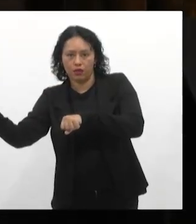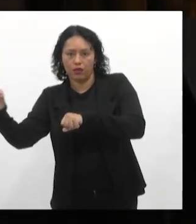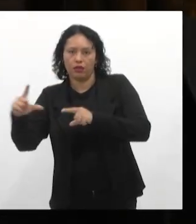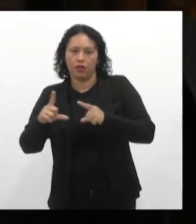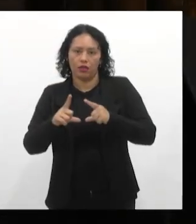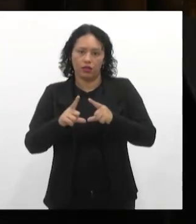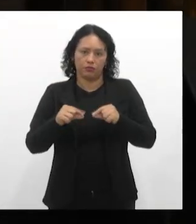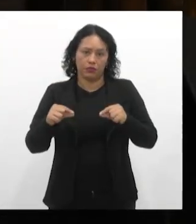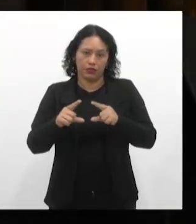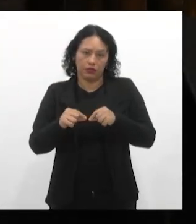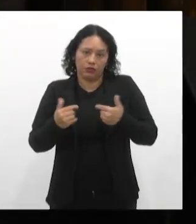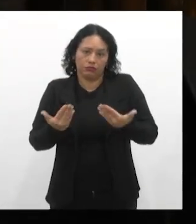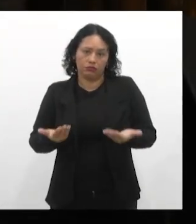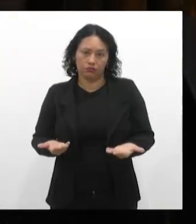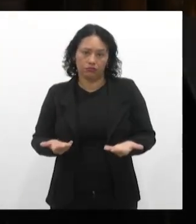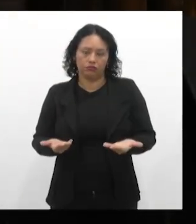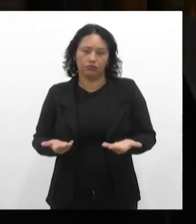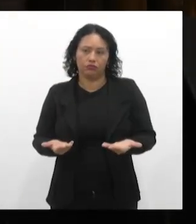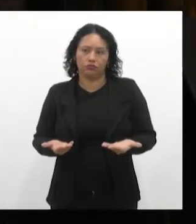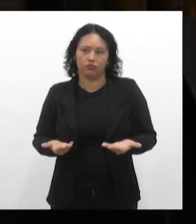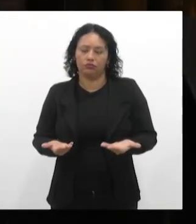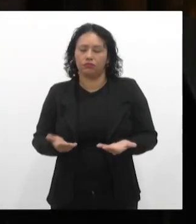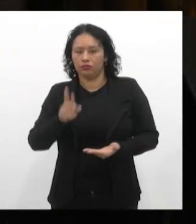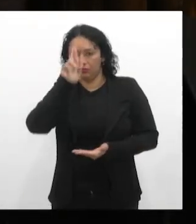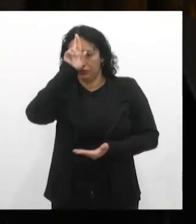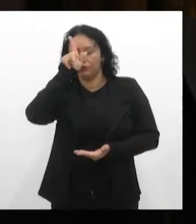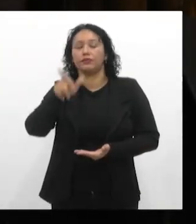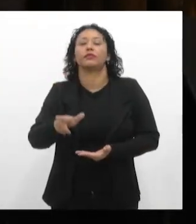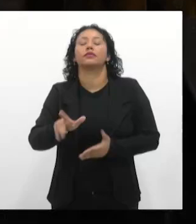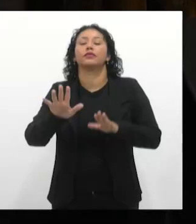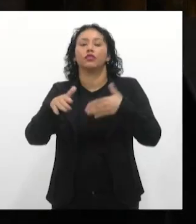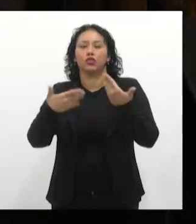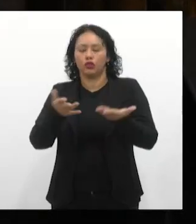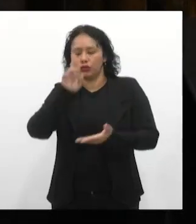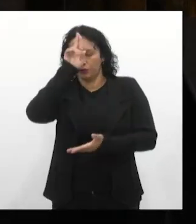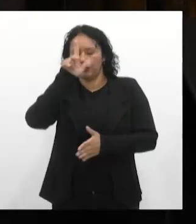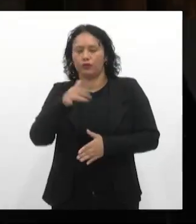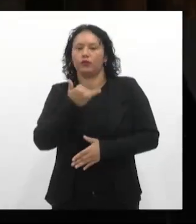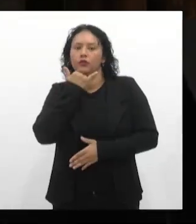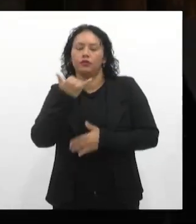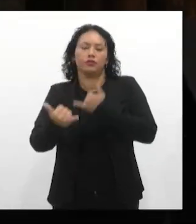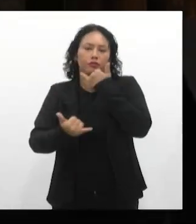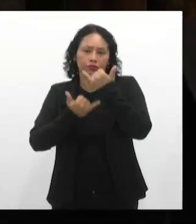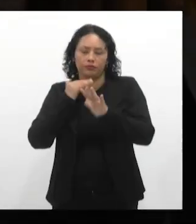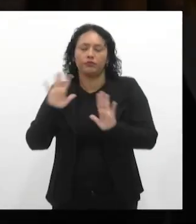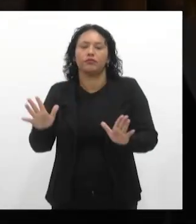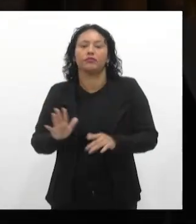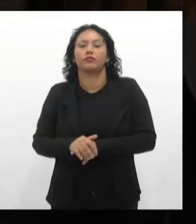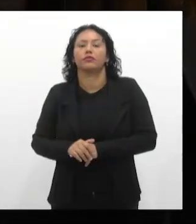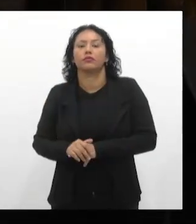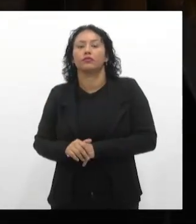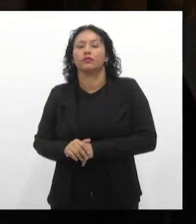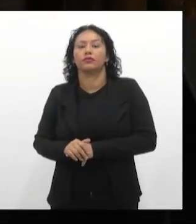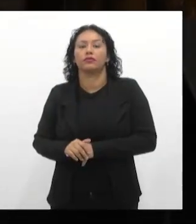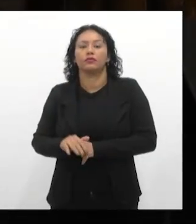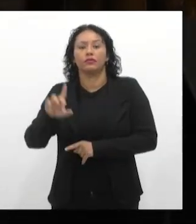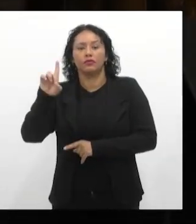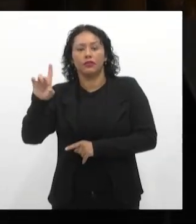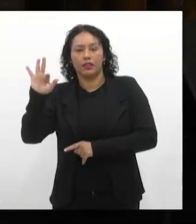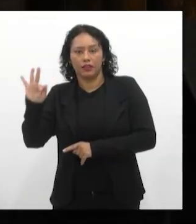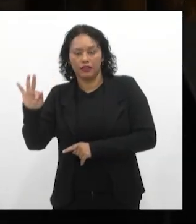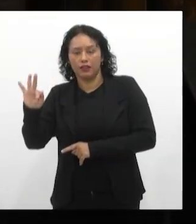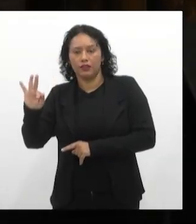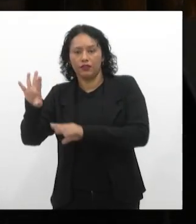para... Desculpe, desde o Distrito Federal, saiu do Rio de Janeiro e foi